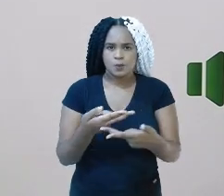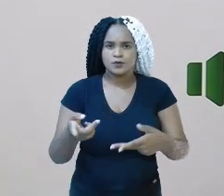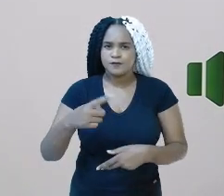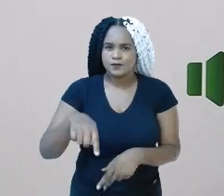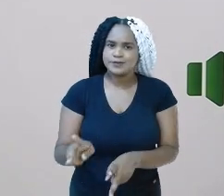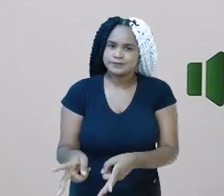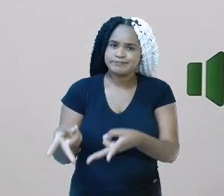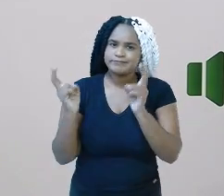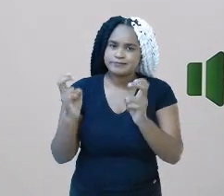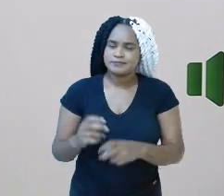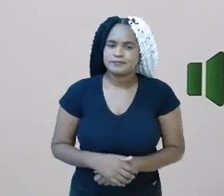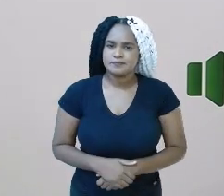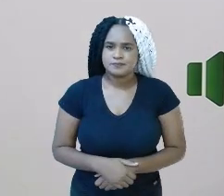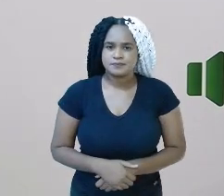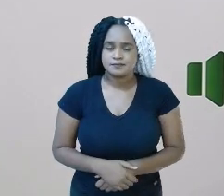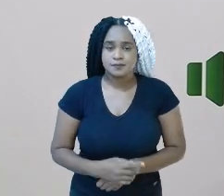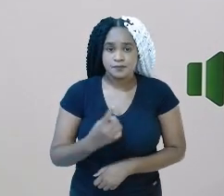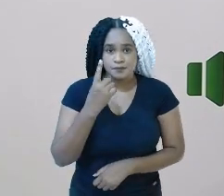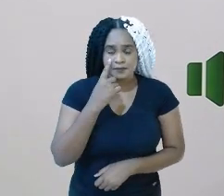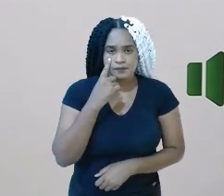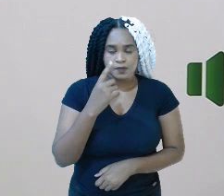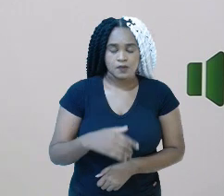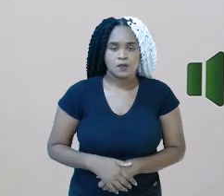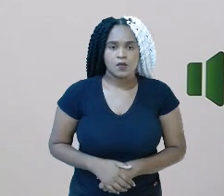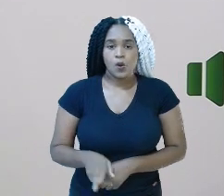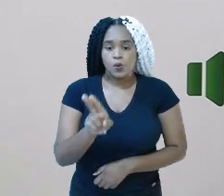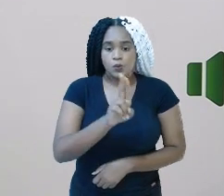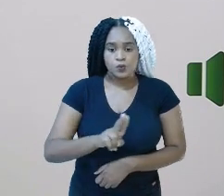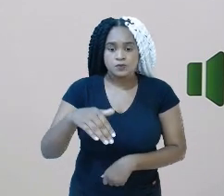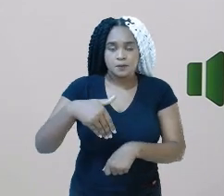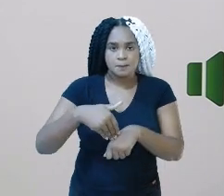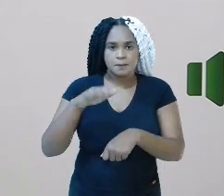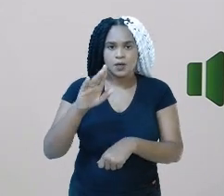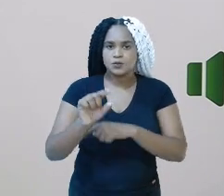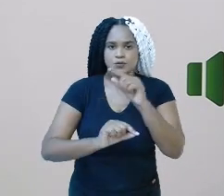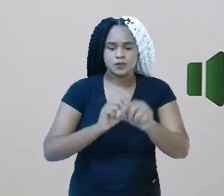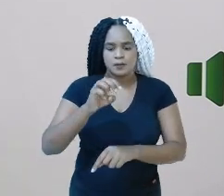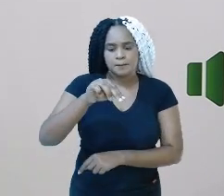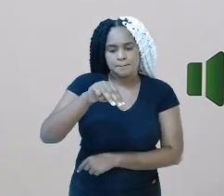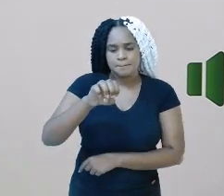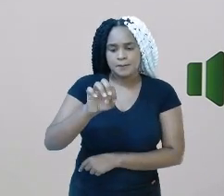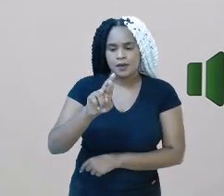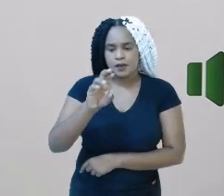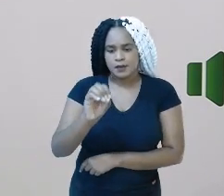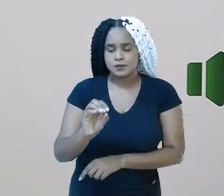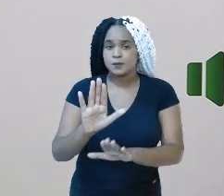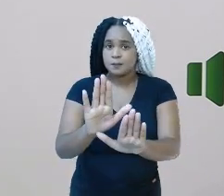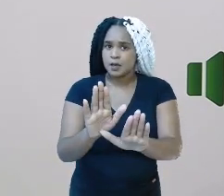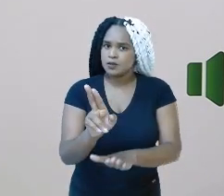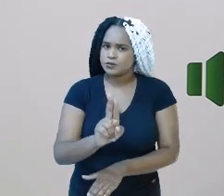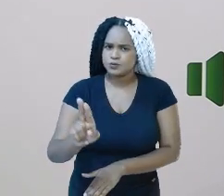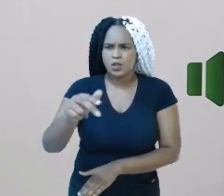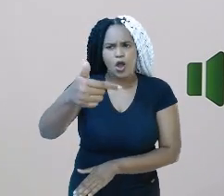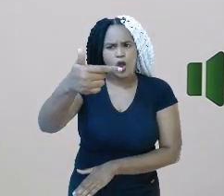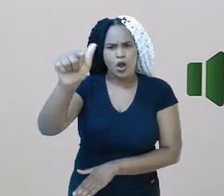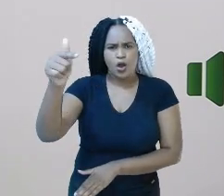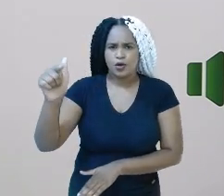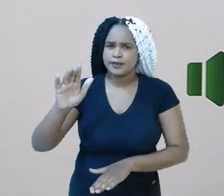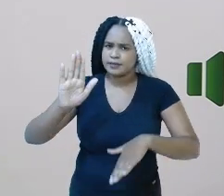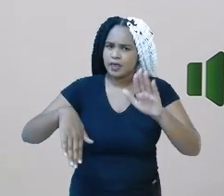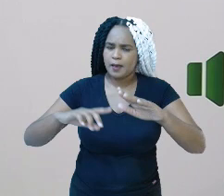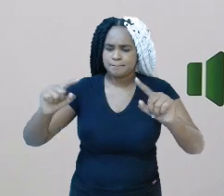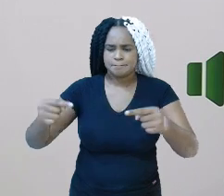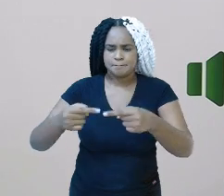Aqui, a medida de comprimento mais usada é o metro, mas existem outras que podem ser utilizadas de acordo